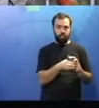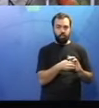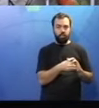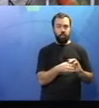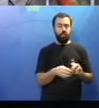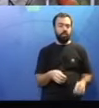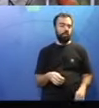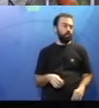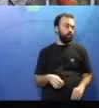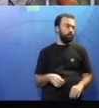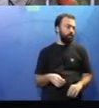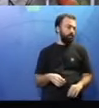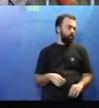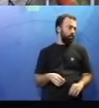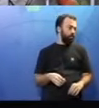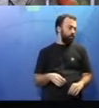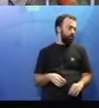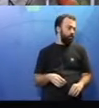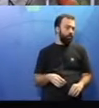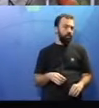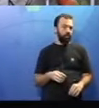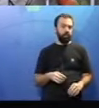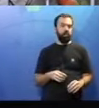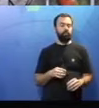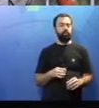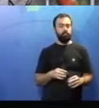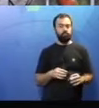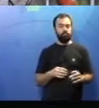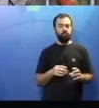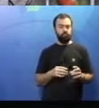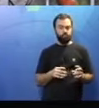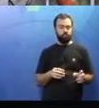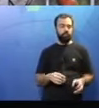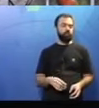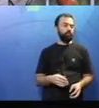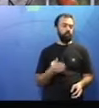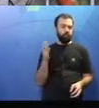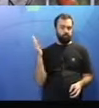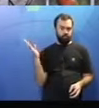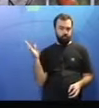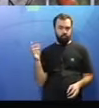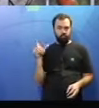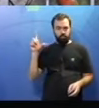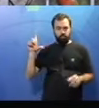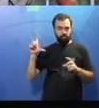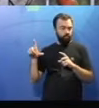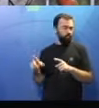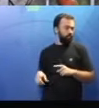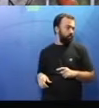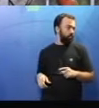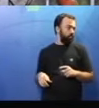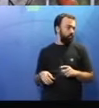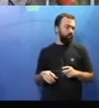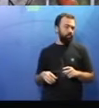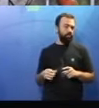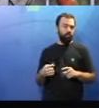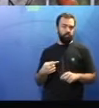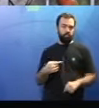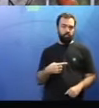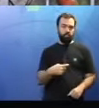nos pluricelulares. Algumas algas, como essa aqui, euglenas. E aqui tem um